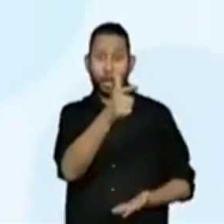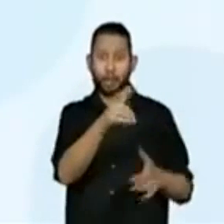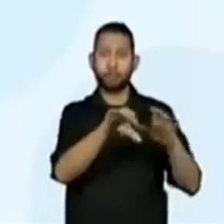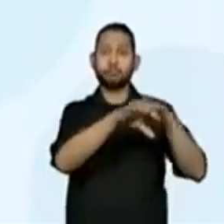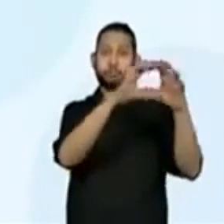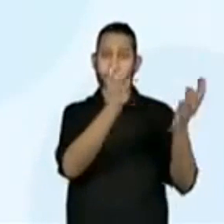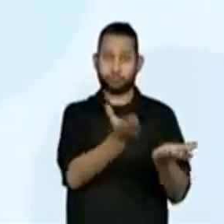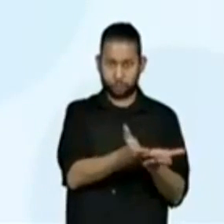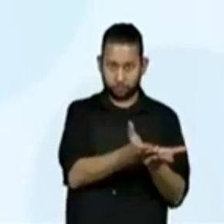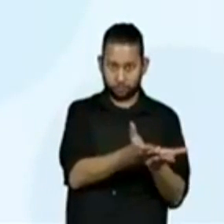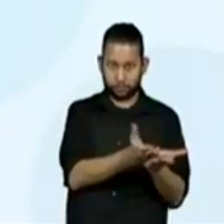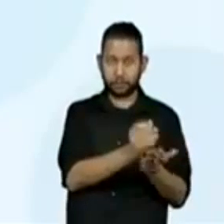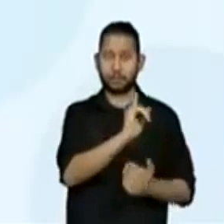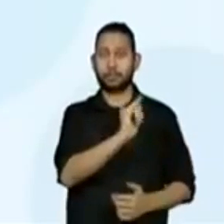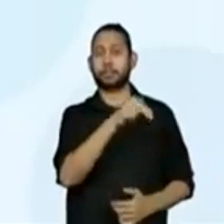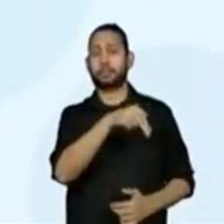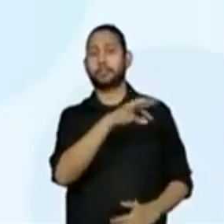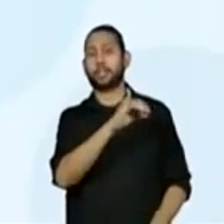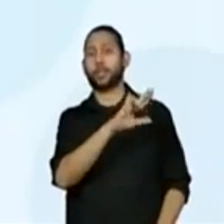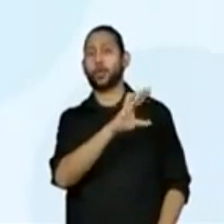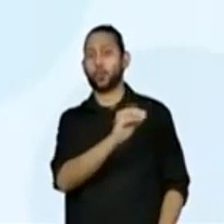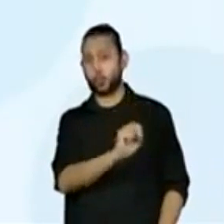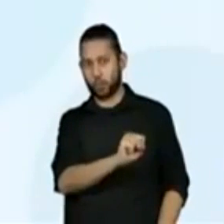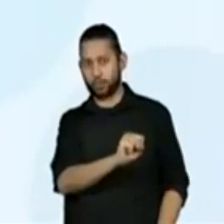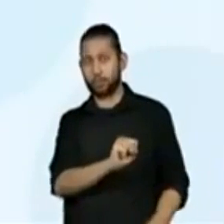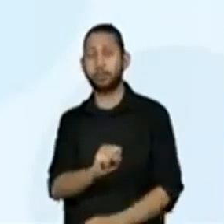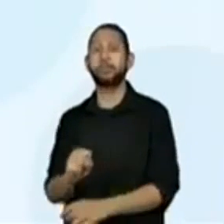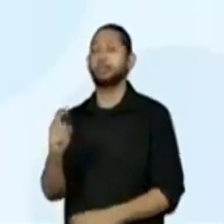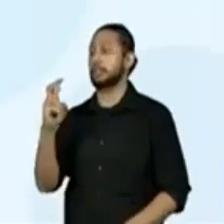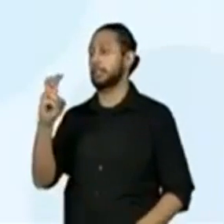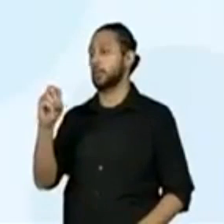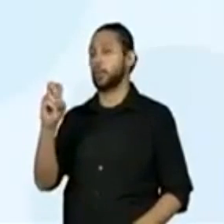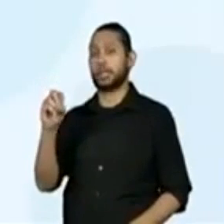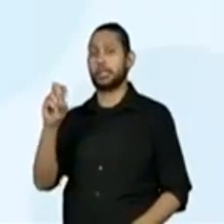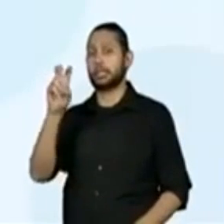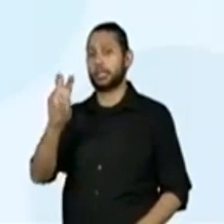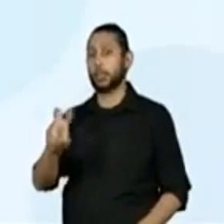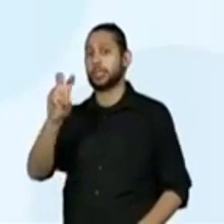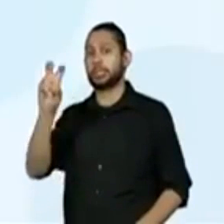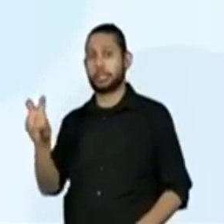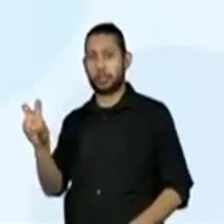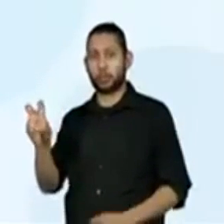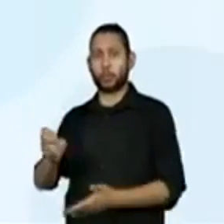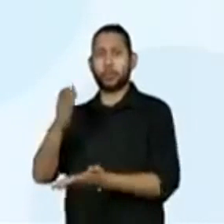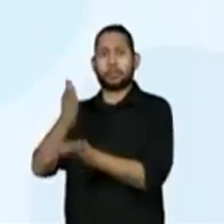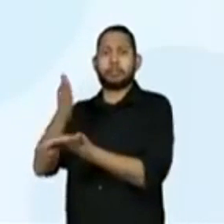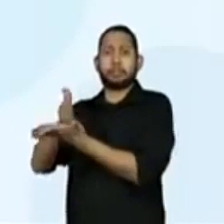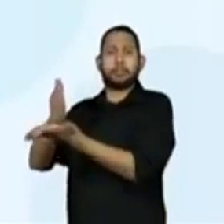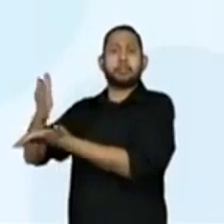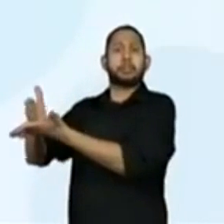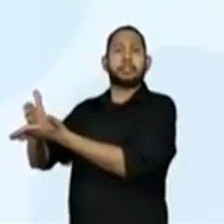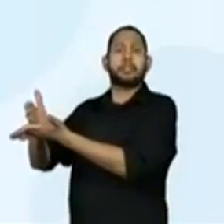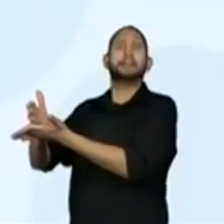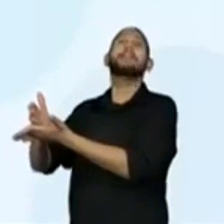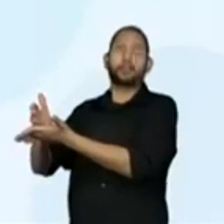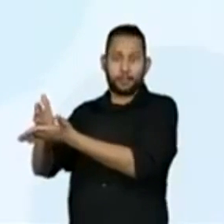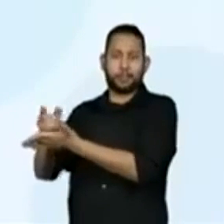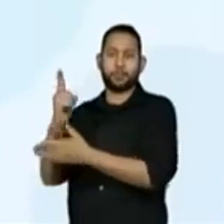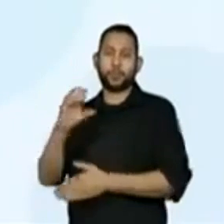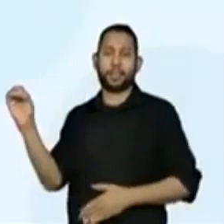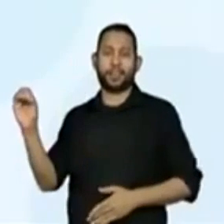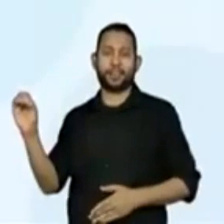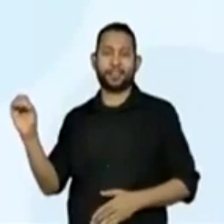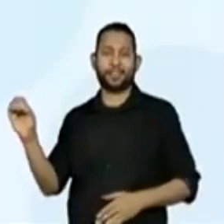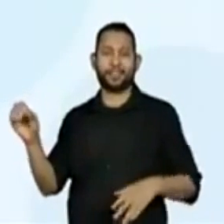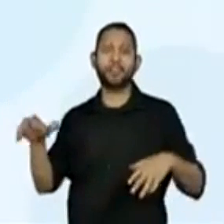inteira, 19 inteiros e 55 centésimos. E o nosso